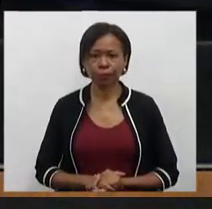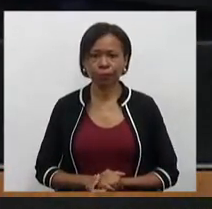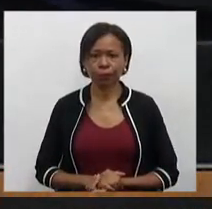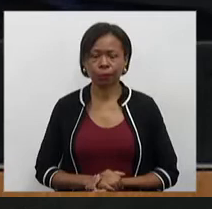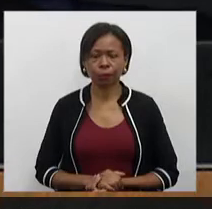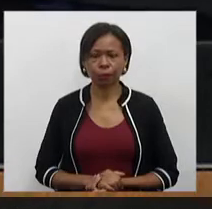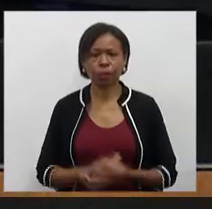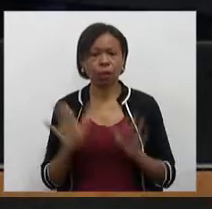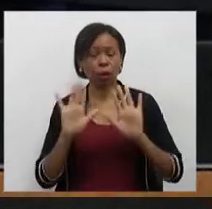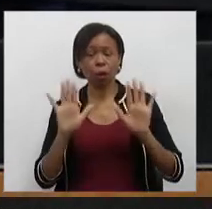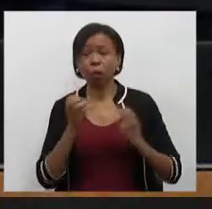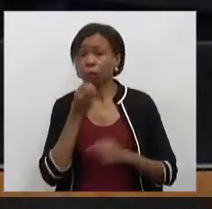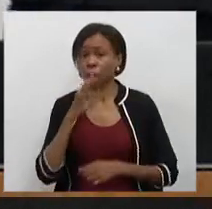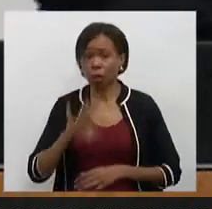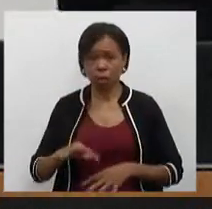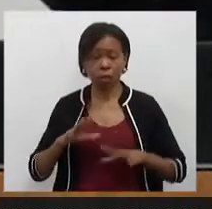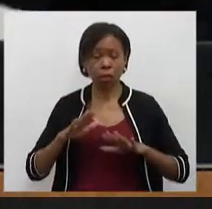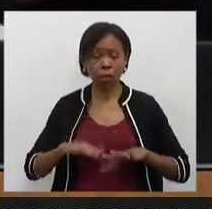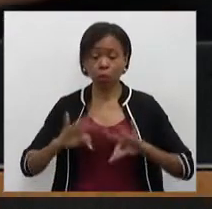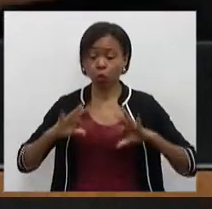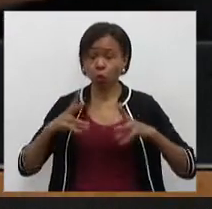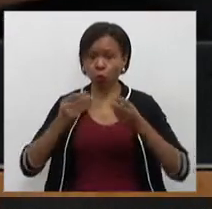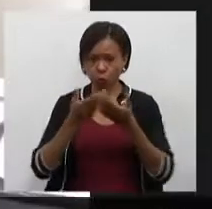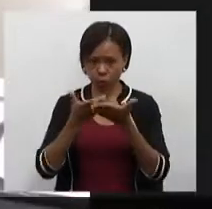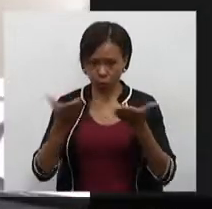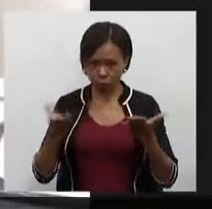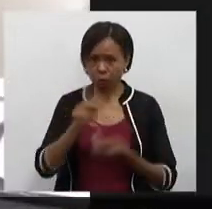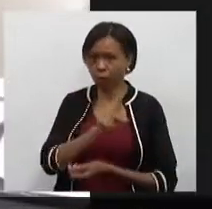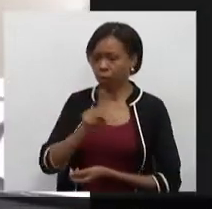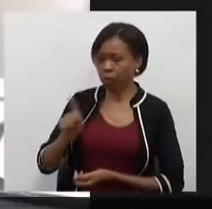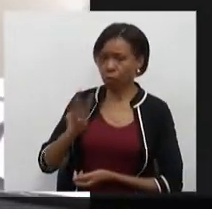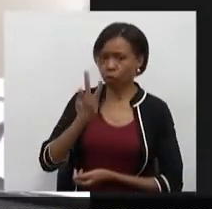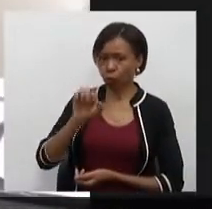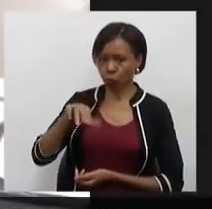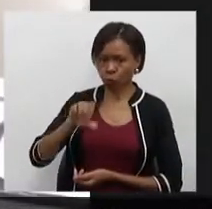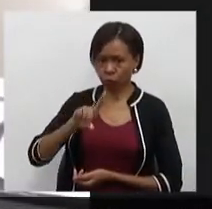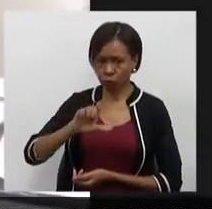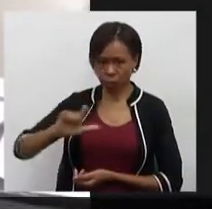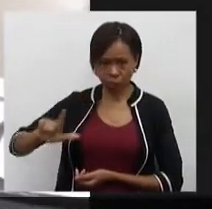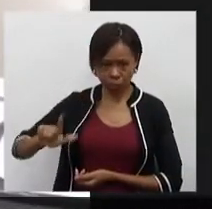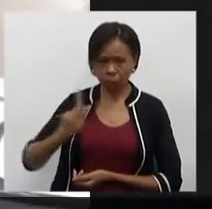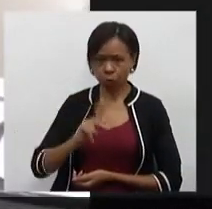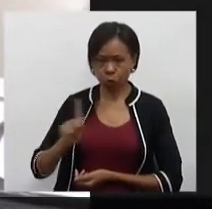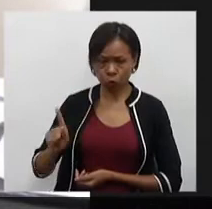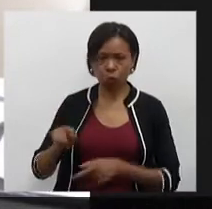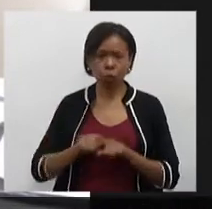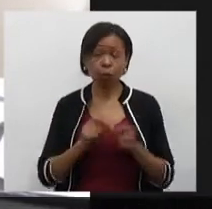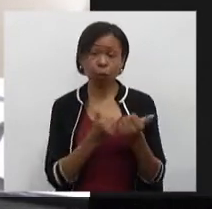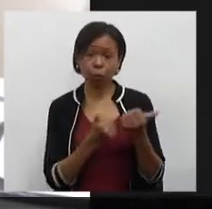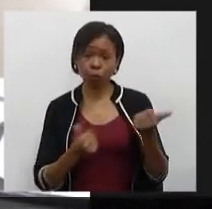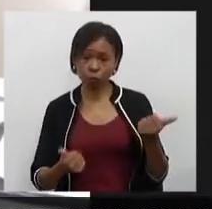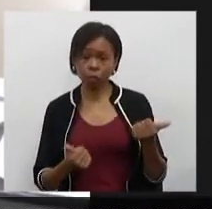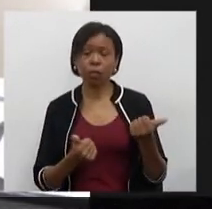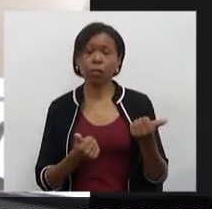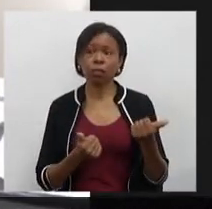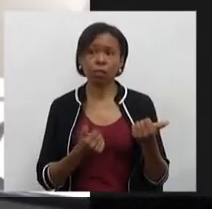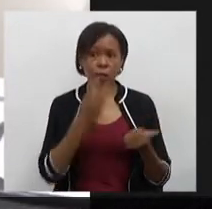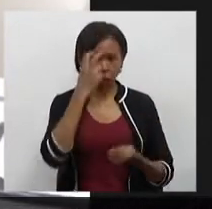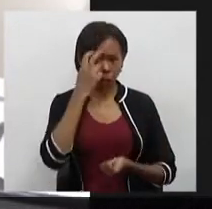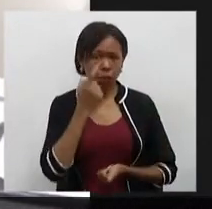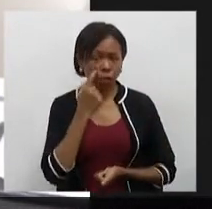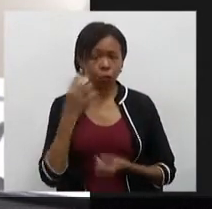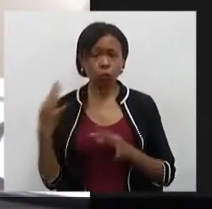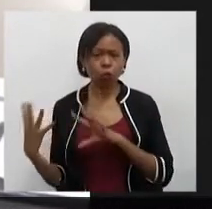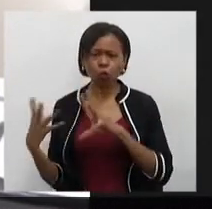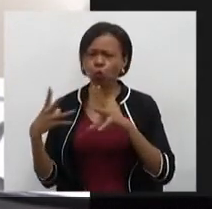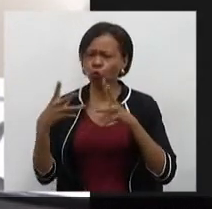Olá, muito boa tarde a todos. Boa tarde, presidente, professor Wendel. Boa tarde também ao vice-presidente Zé Guilherme. Todos os